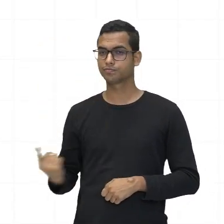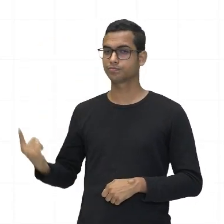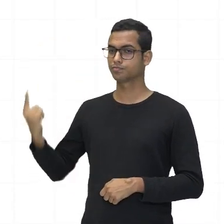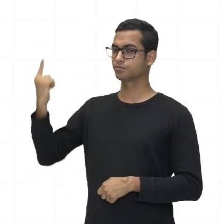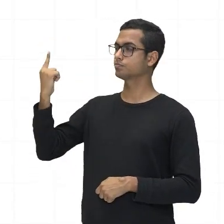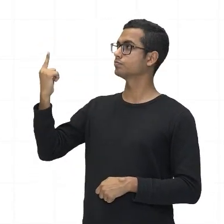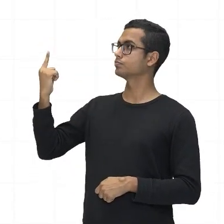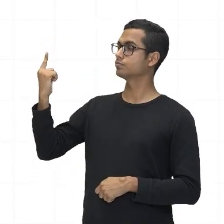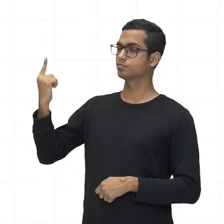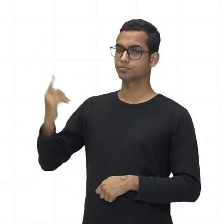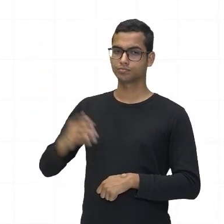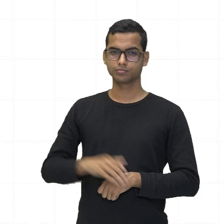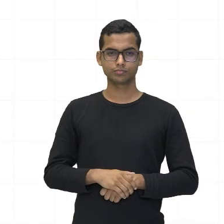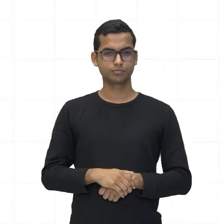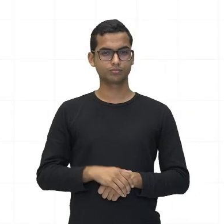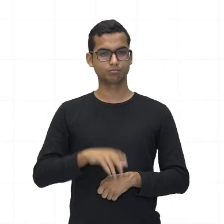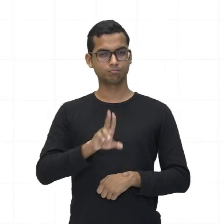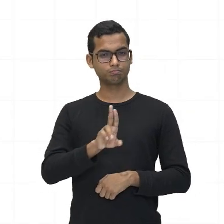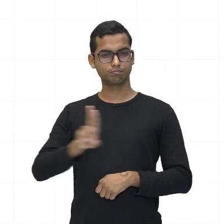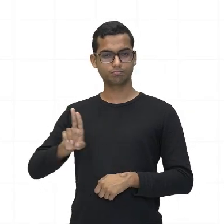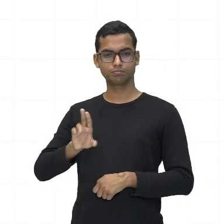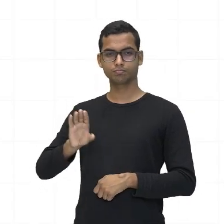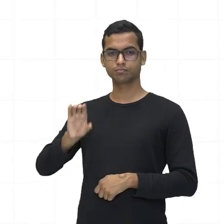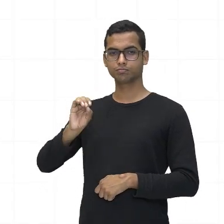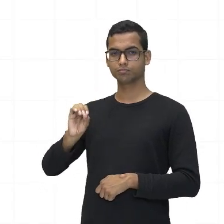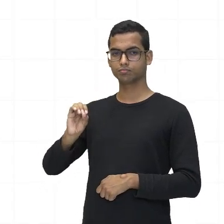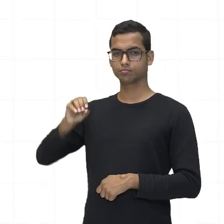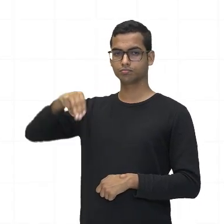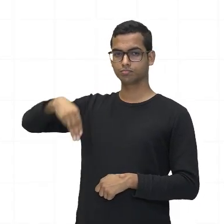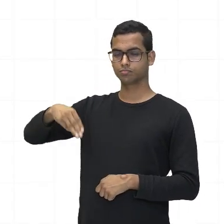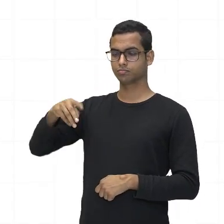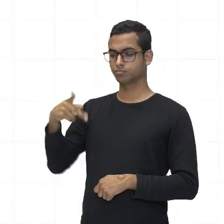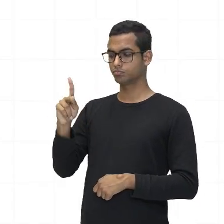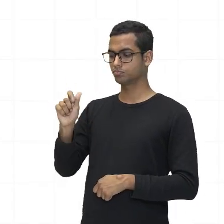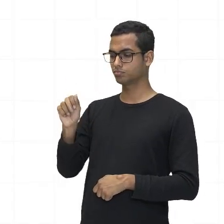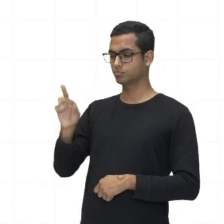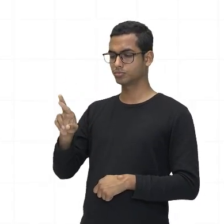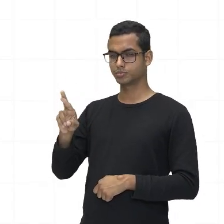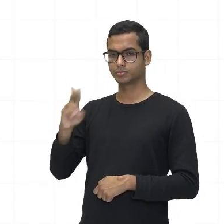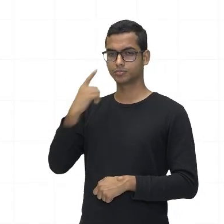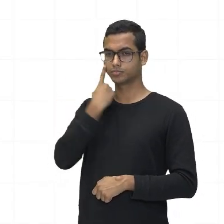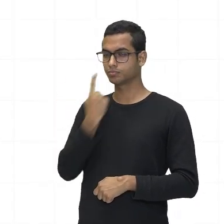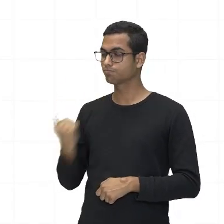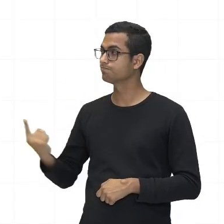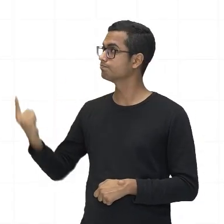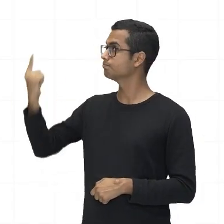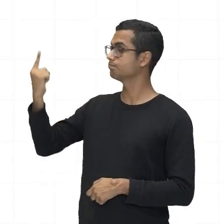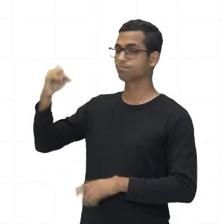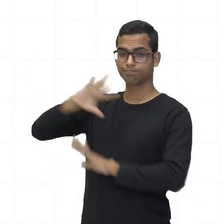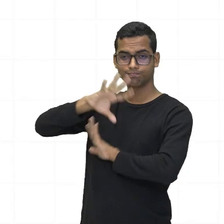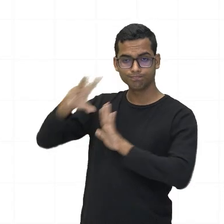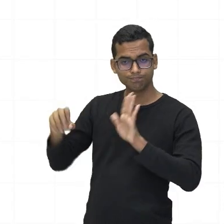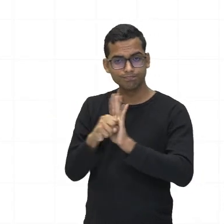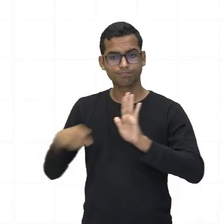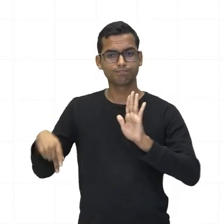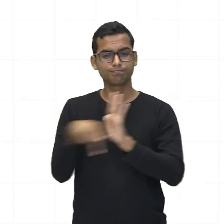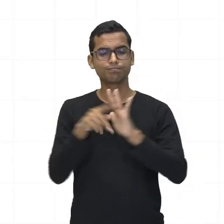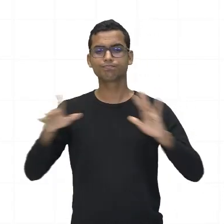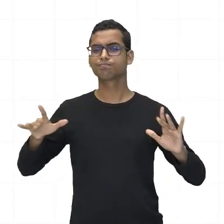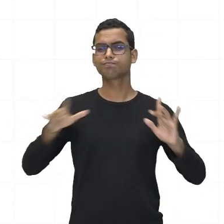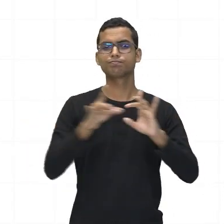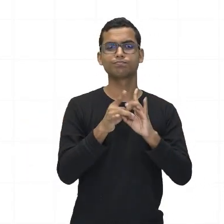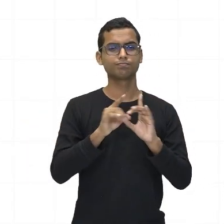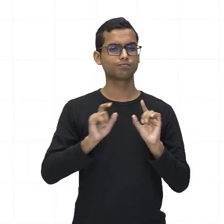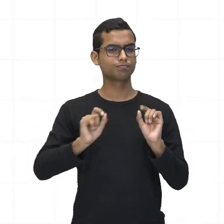seguir, o Omkar, ou simplesmente Om, ou Aum. Né? Este símbolo está